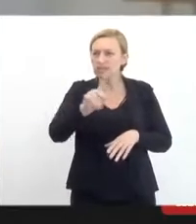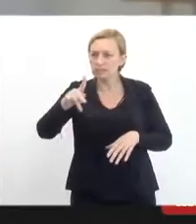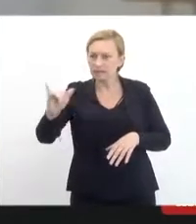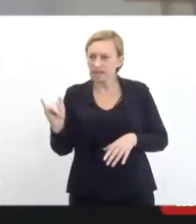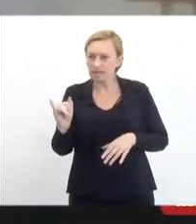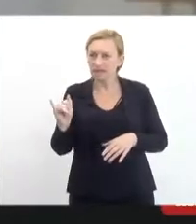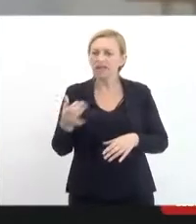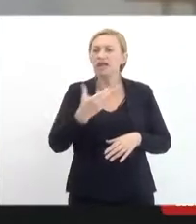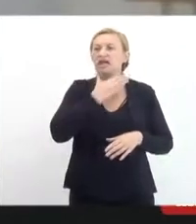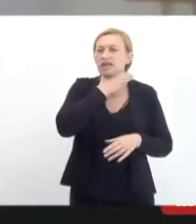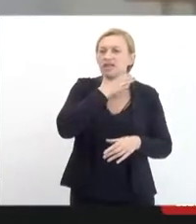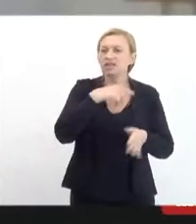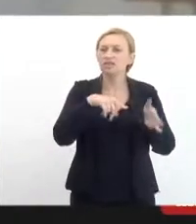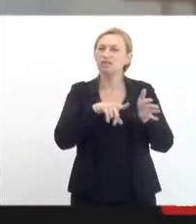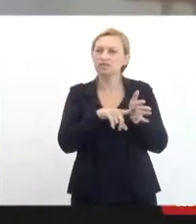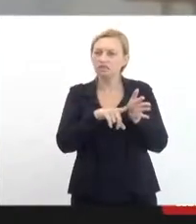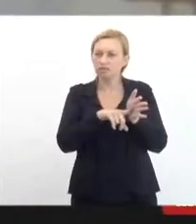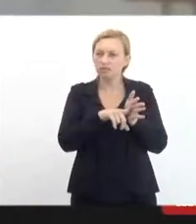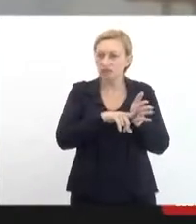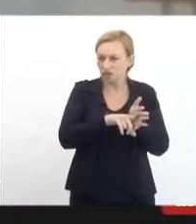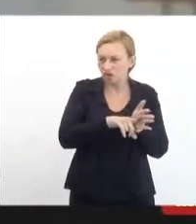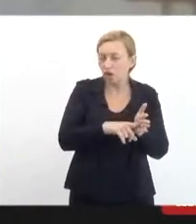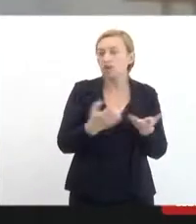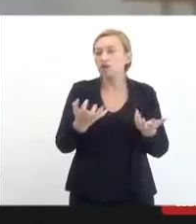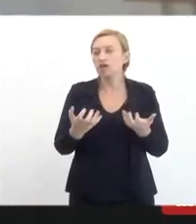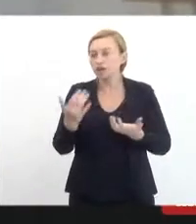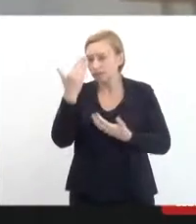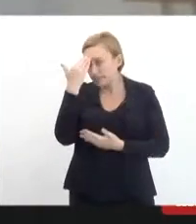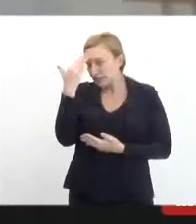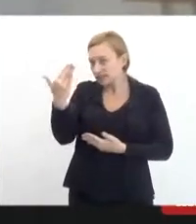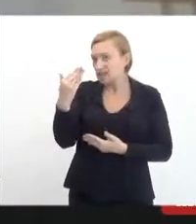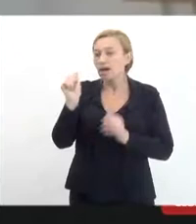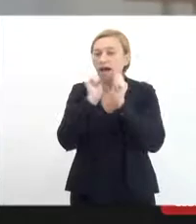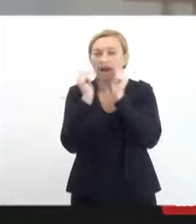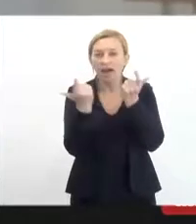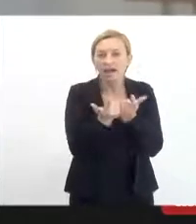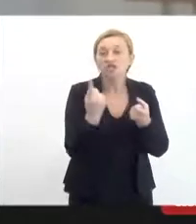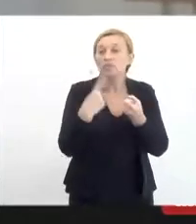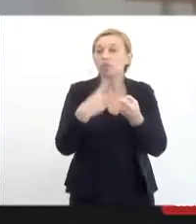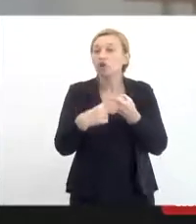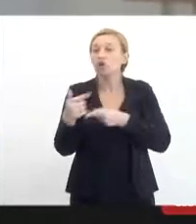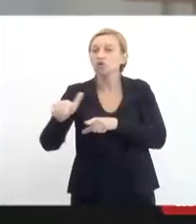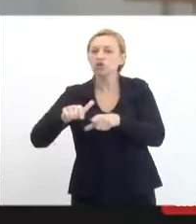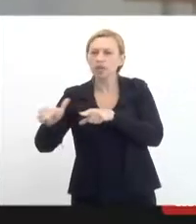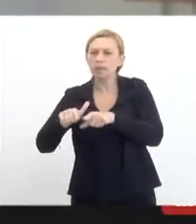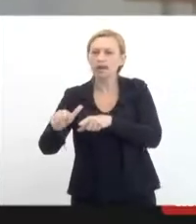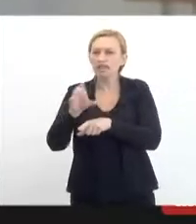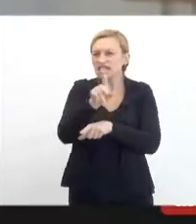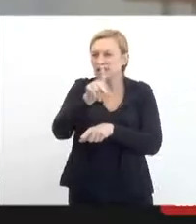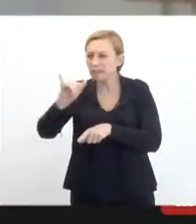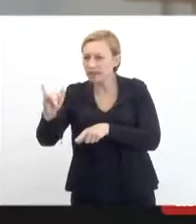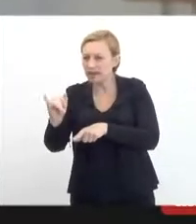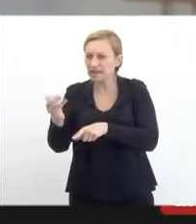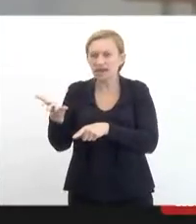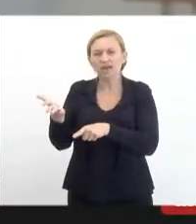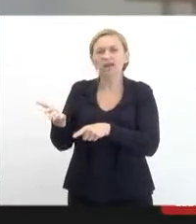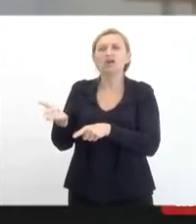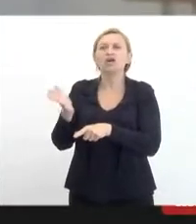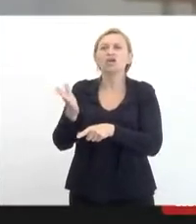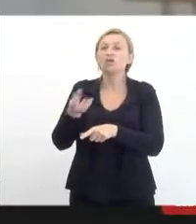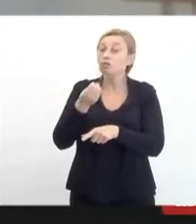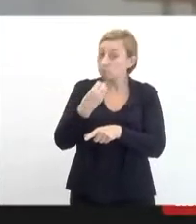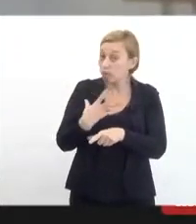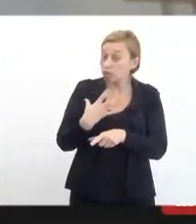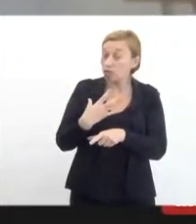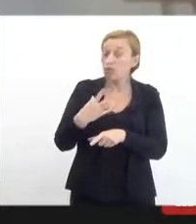e eu gostaria, inclusive, aqui de fazer um agradecimento à Alerj, porque os trabalhos daquela CPI foram,